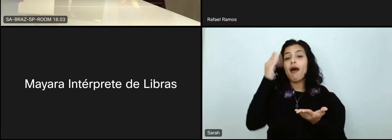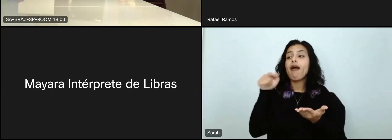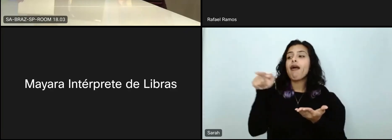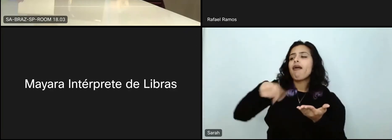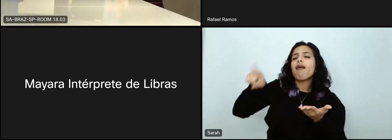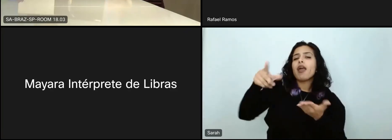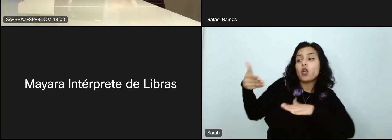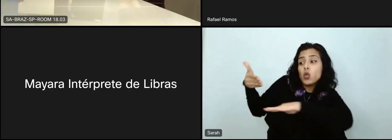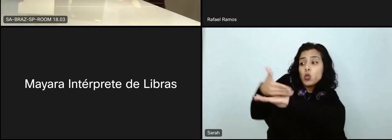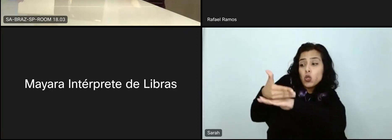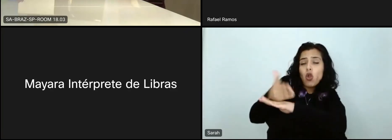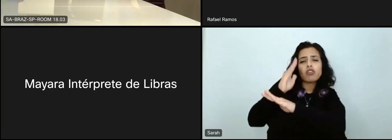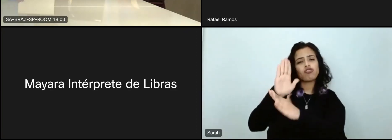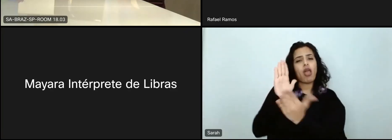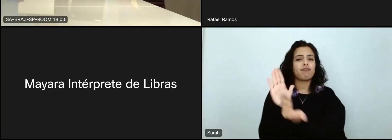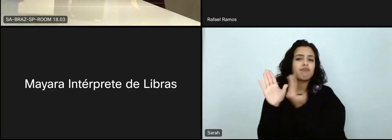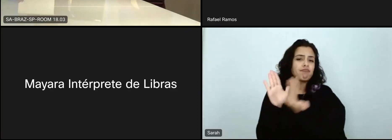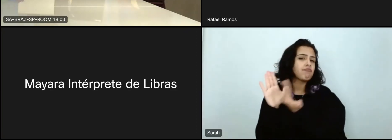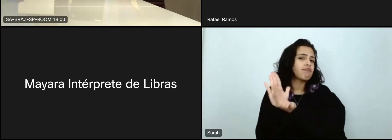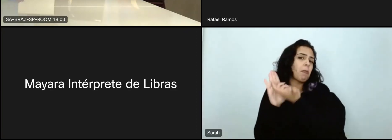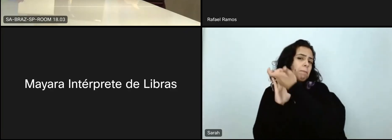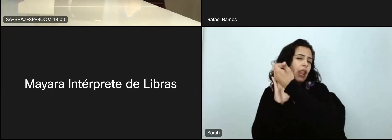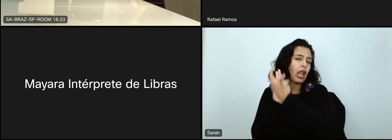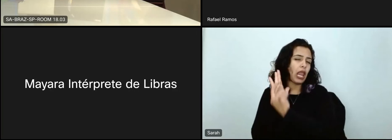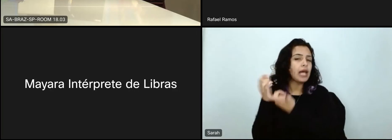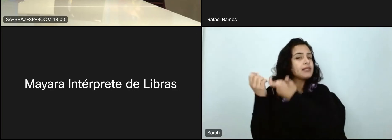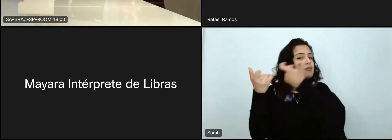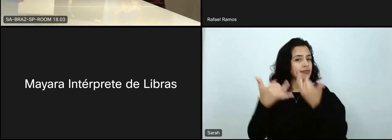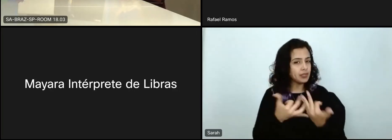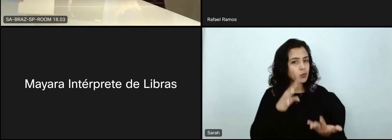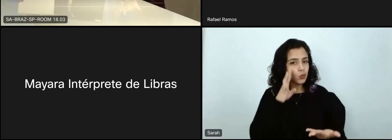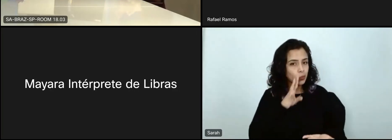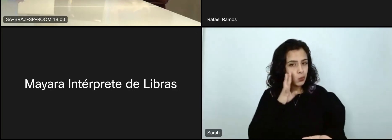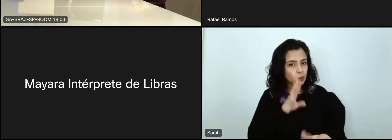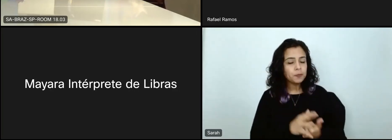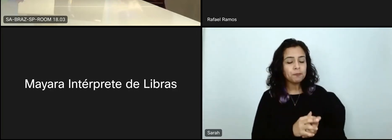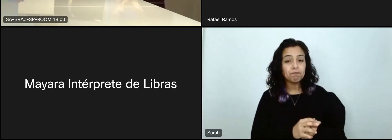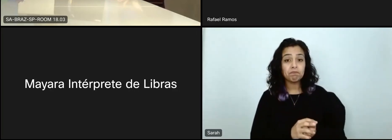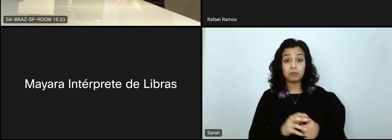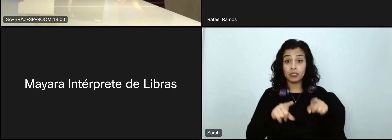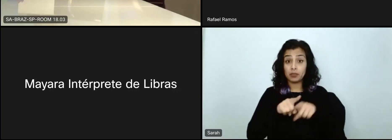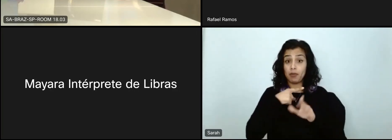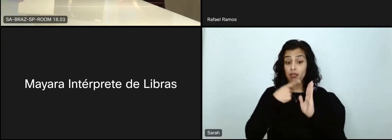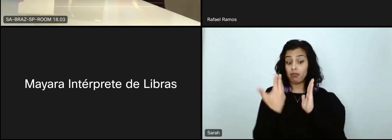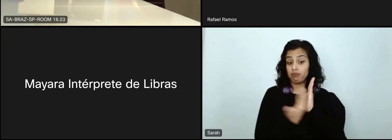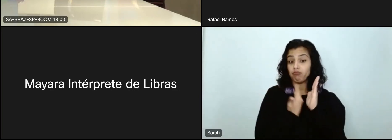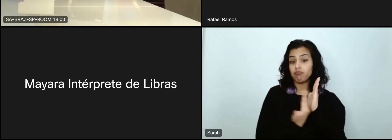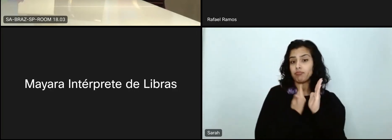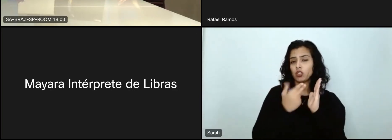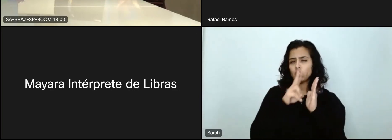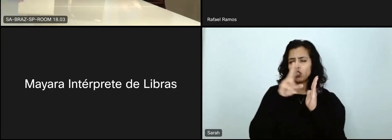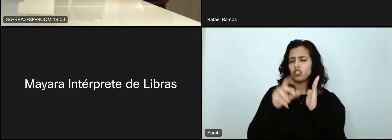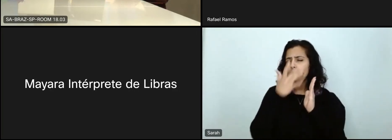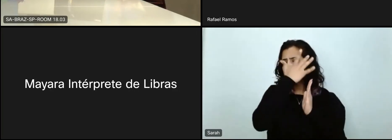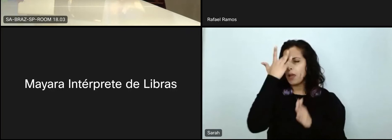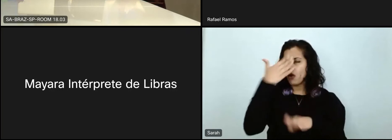essa cartilhazinha que é muito legal. Também a gente tem a cartilha de comportamento da TIAB, então o que é esperado do colaborador,